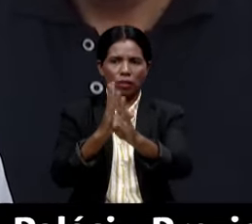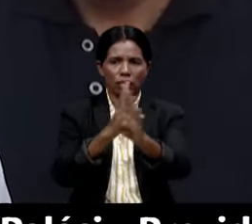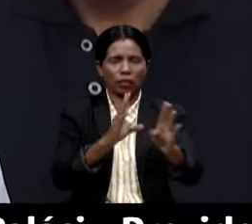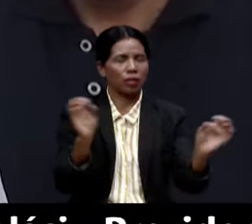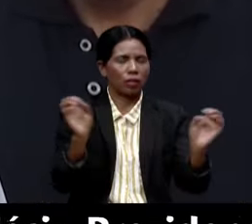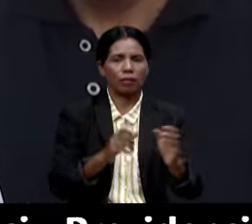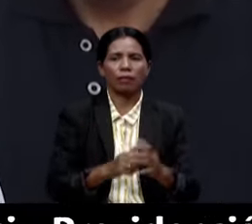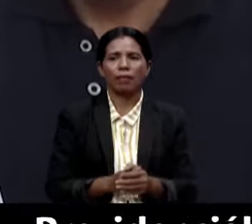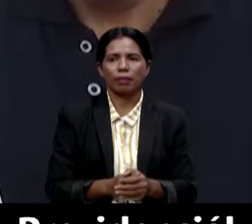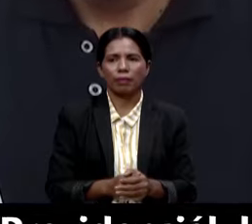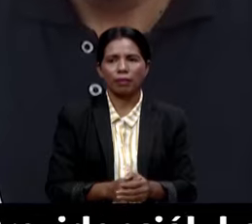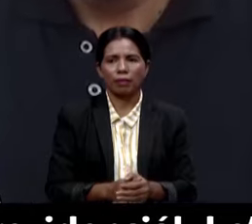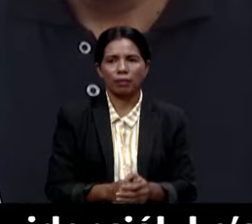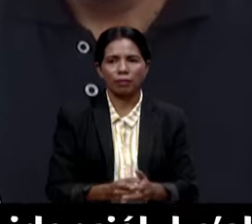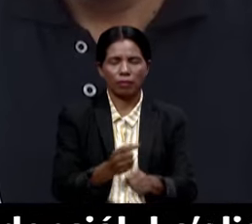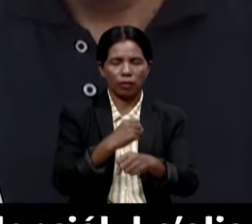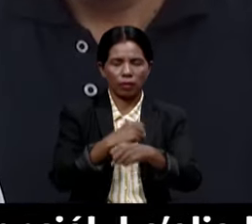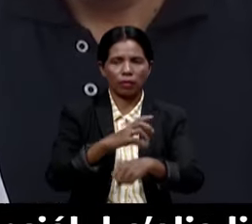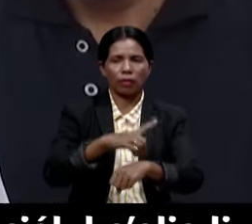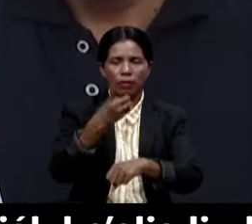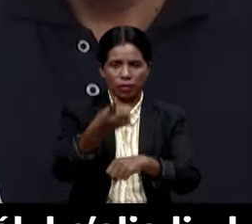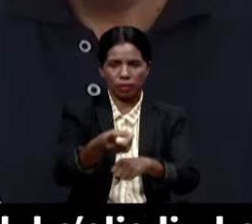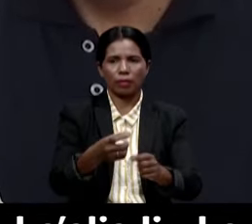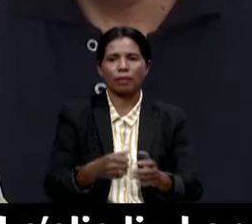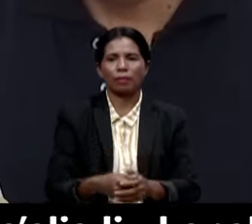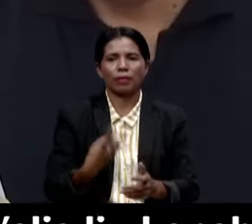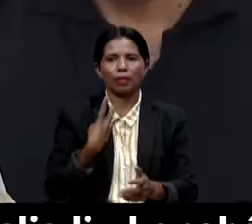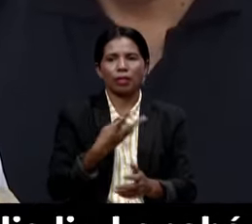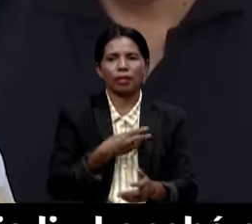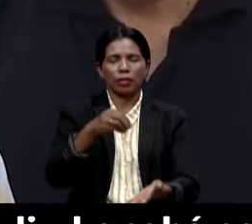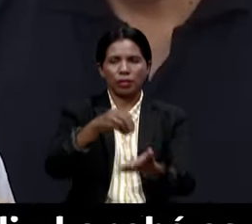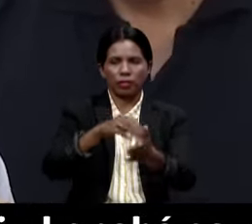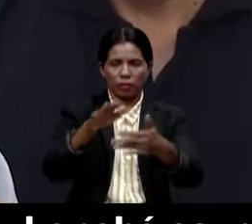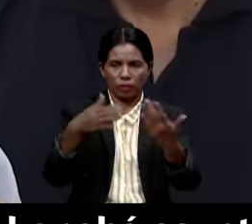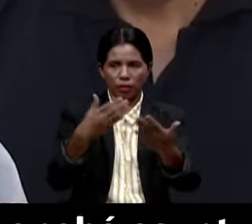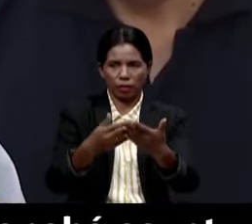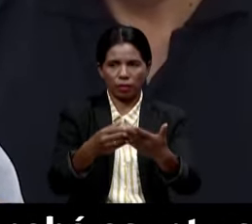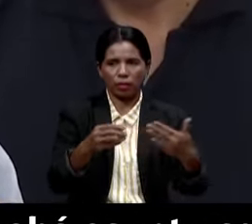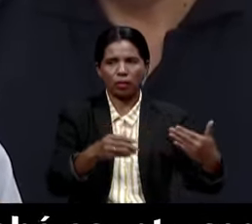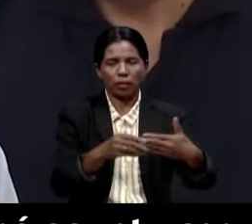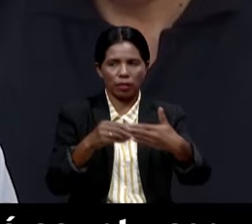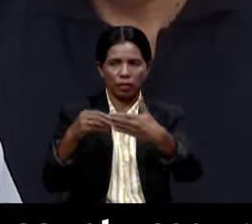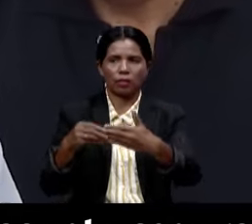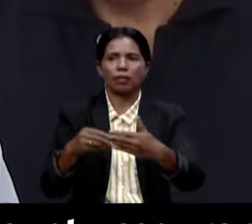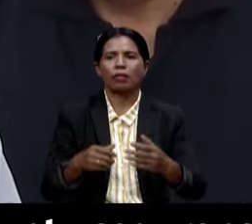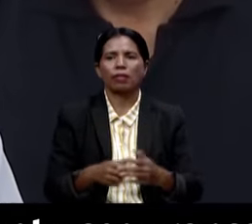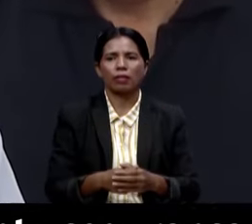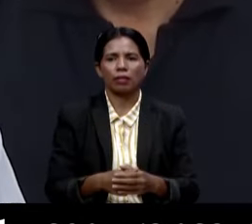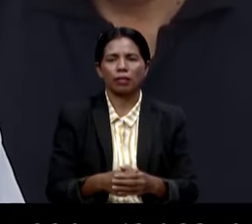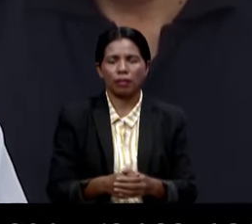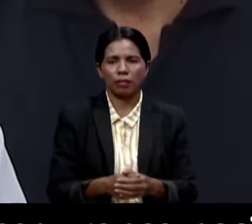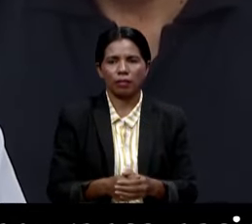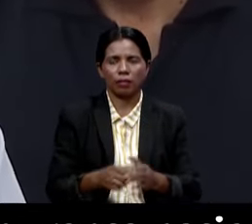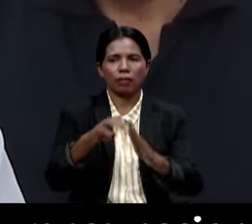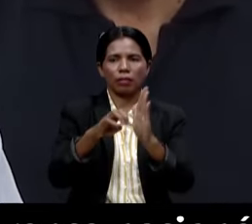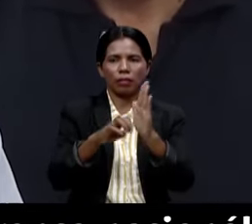pode ser. Bele, algo desastre, né? A moçuga é desastre. Então, ita prevê que as pode ser, né? Então, organiza, mesmo que obrigação do